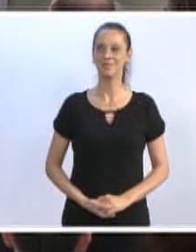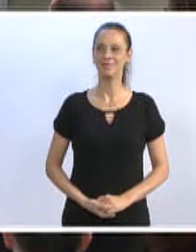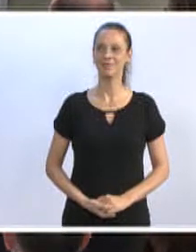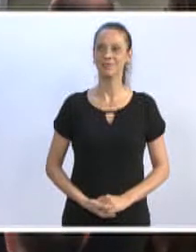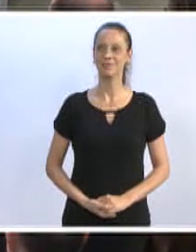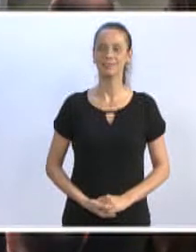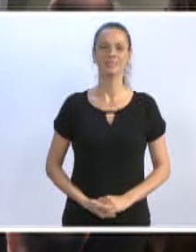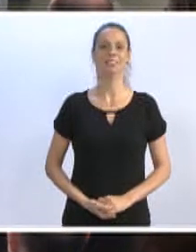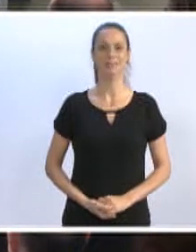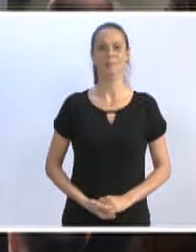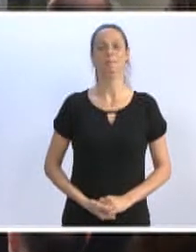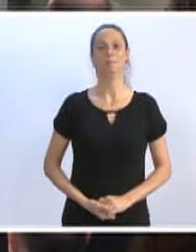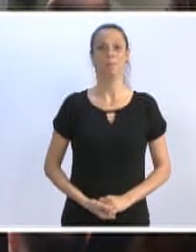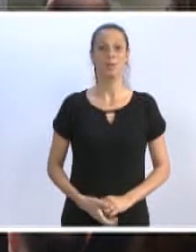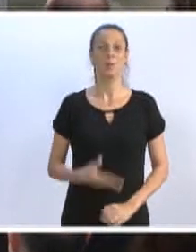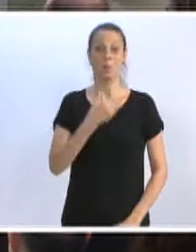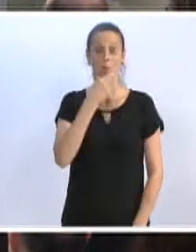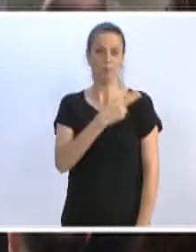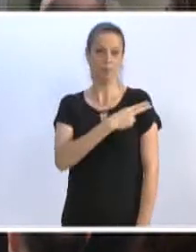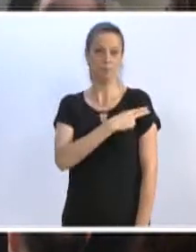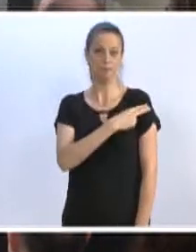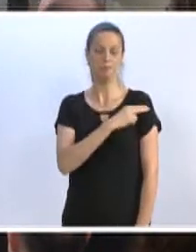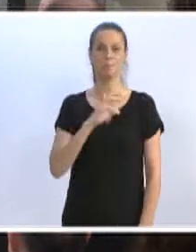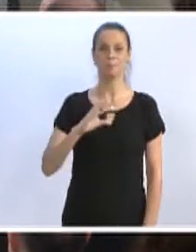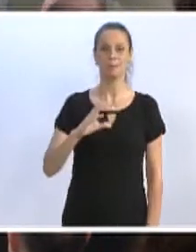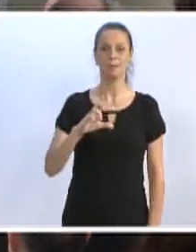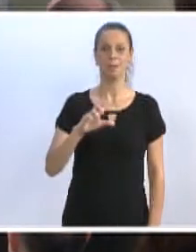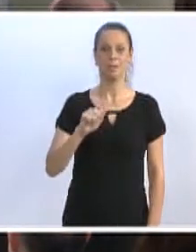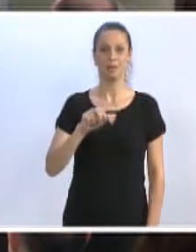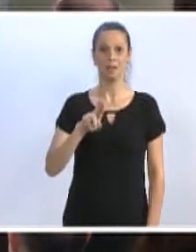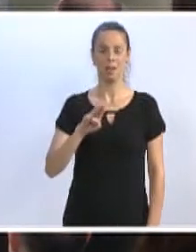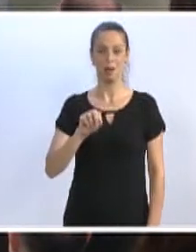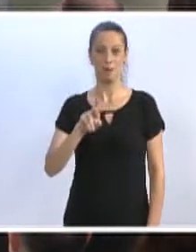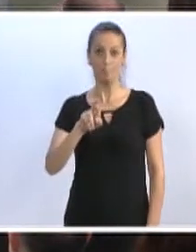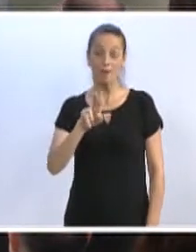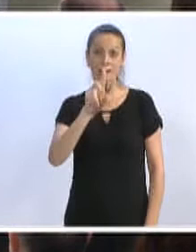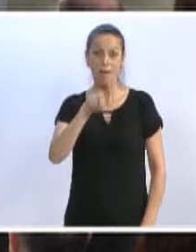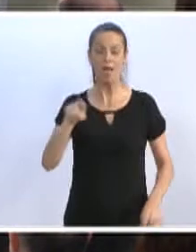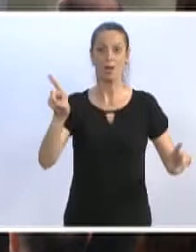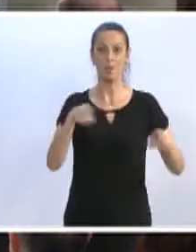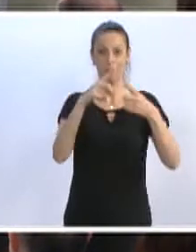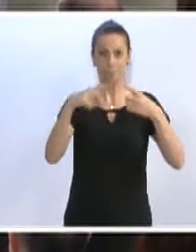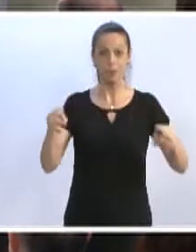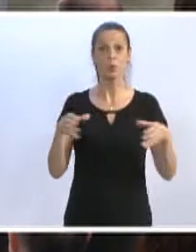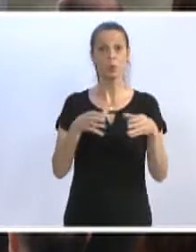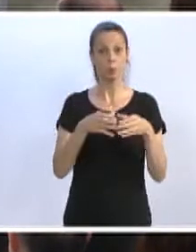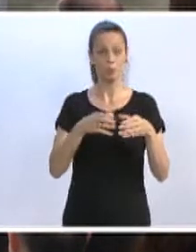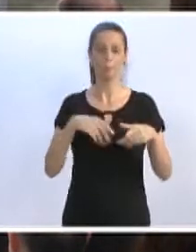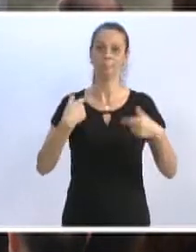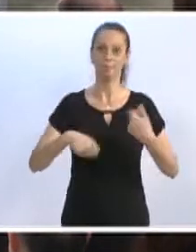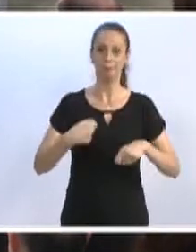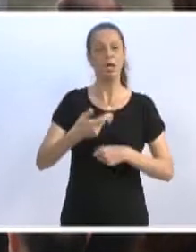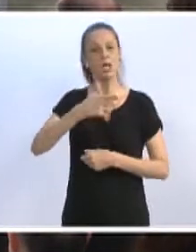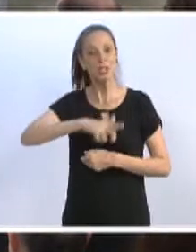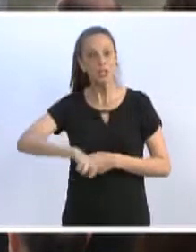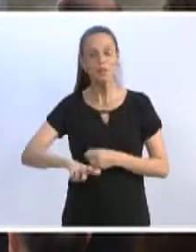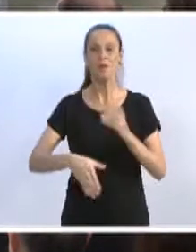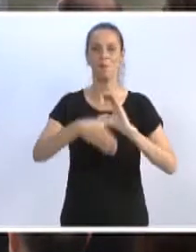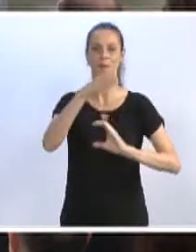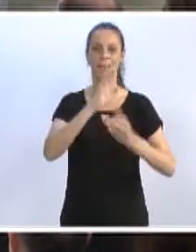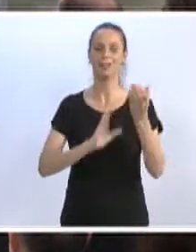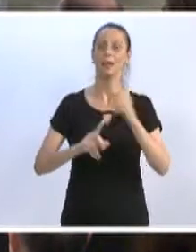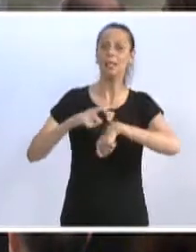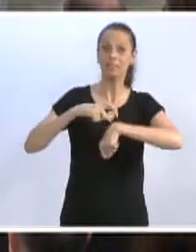O primeiro sargento Klauberg é o maestro do 23BI, e eles vão entoar mais uma canção